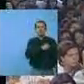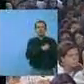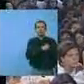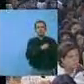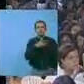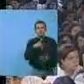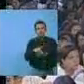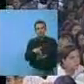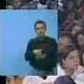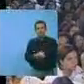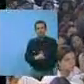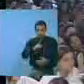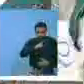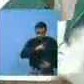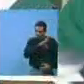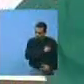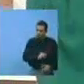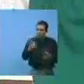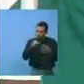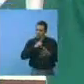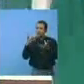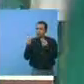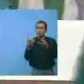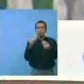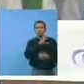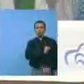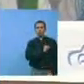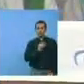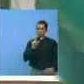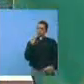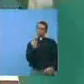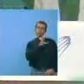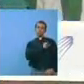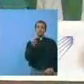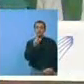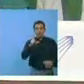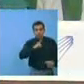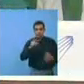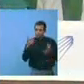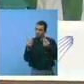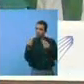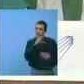público, eu tenho que ter mais caridade ainda. Então é eu esquecer todas as etapas